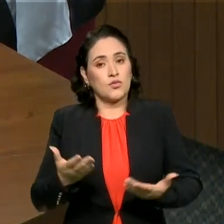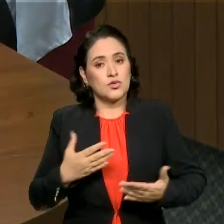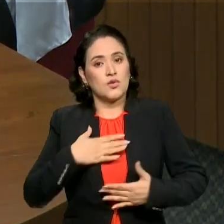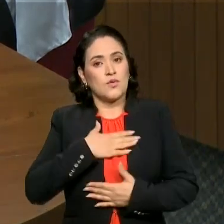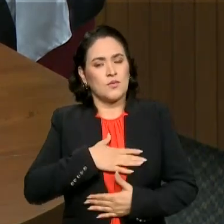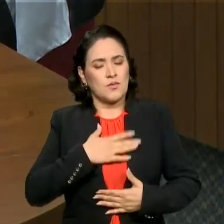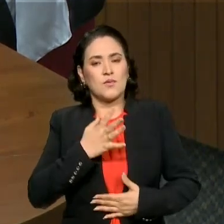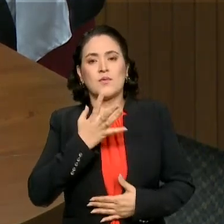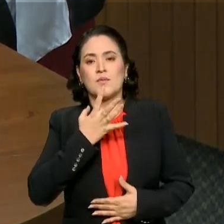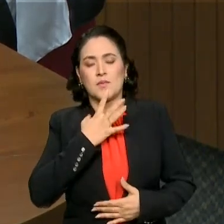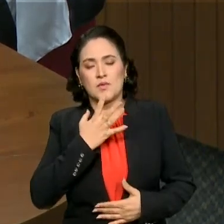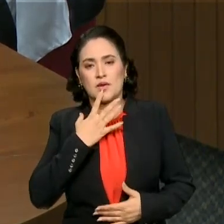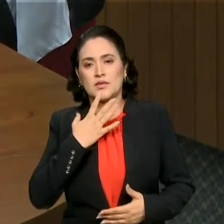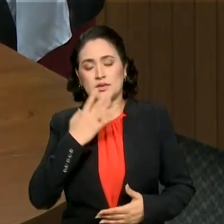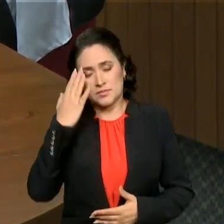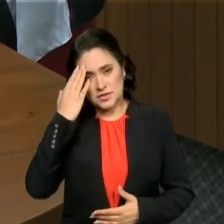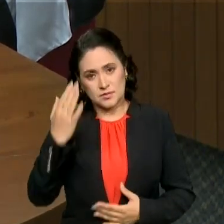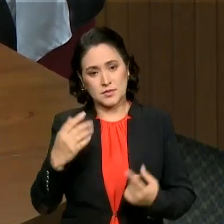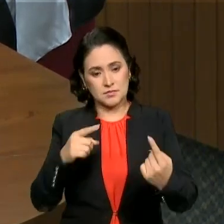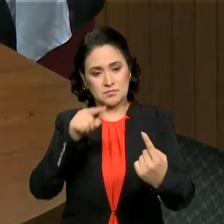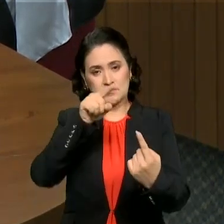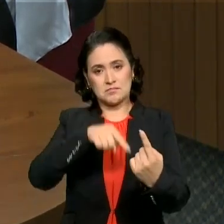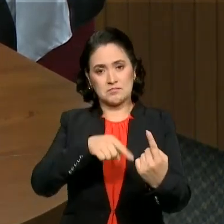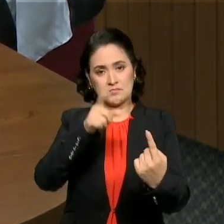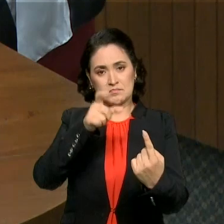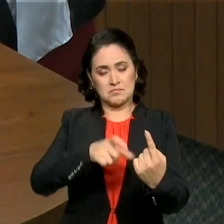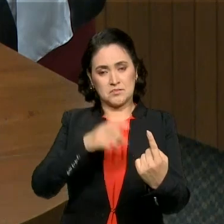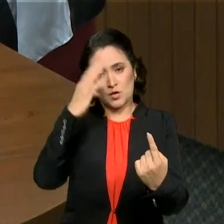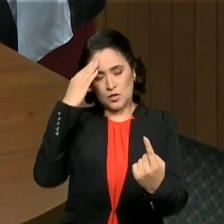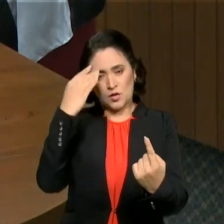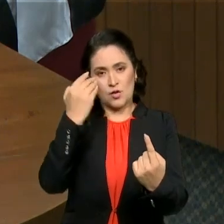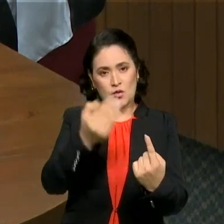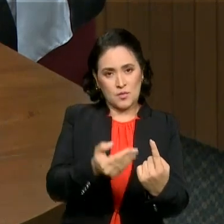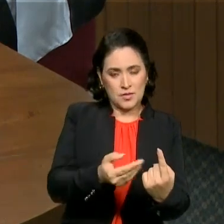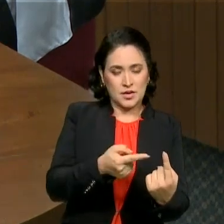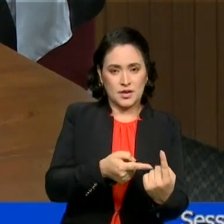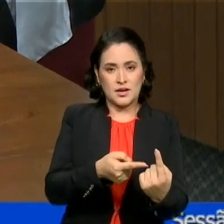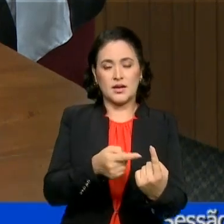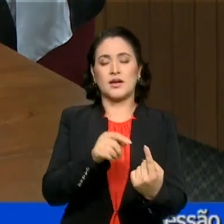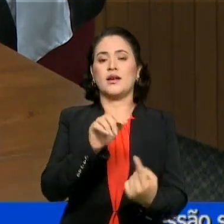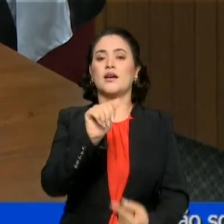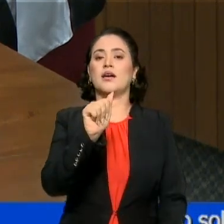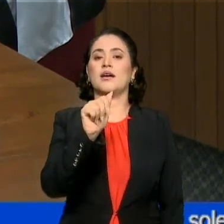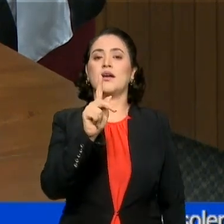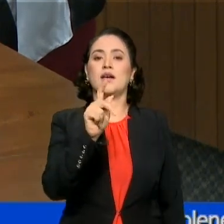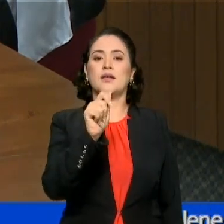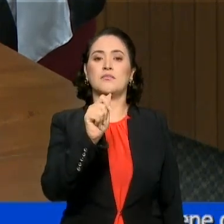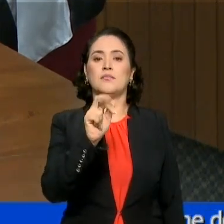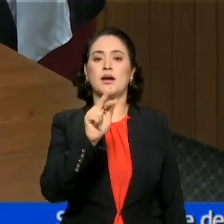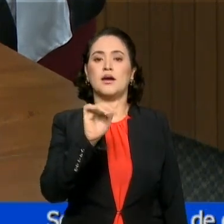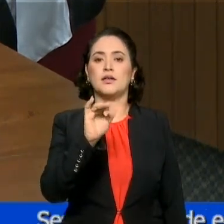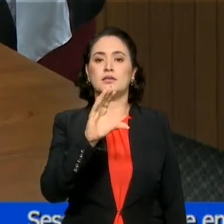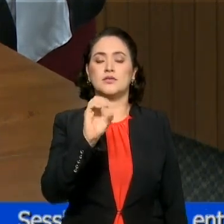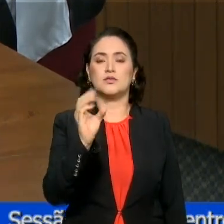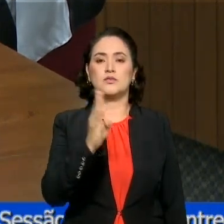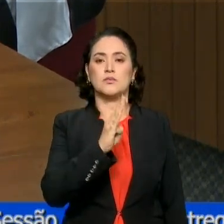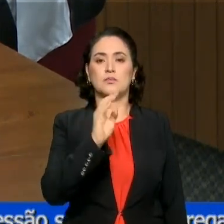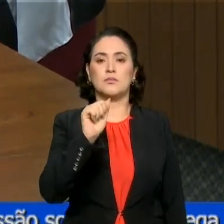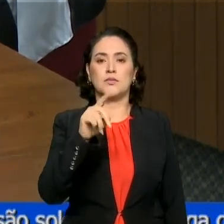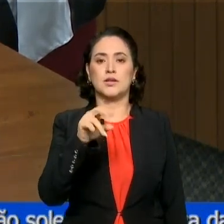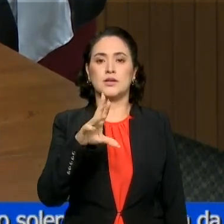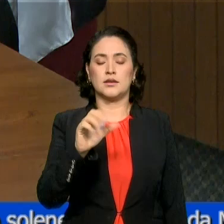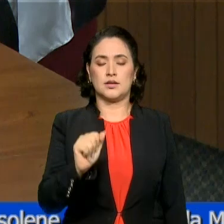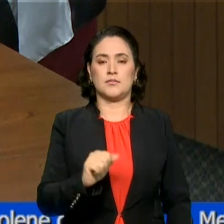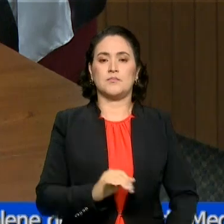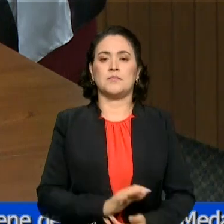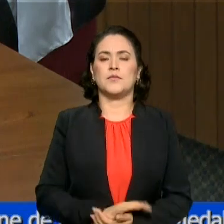nosso homenageado, nosso secretário Aparício Bandeira. Quando eu tive a decisão de